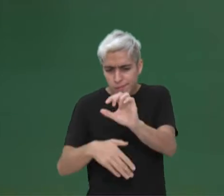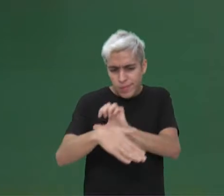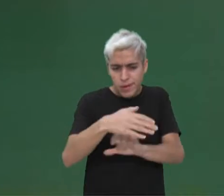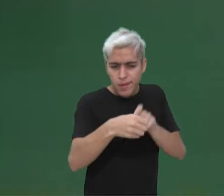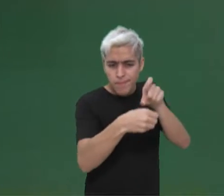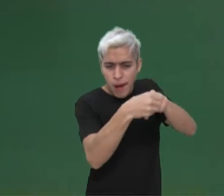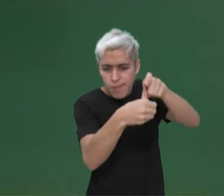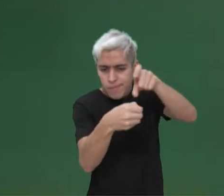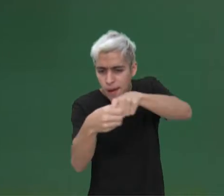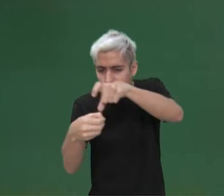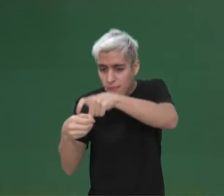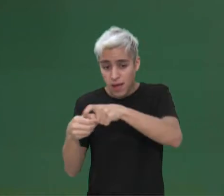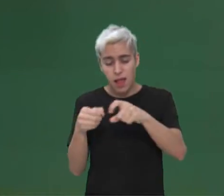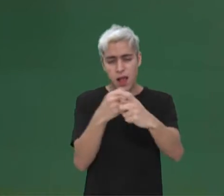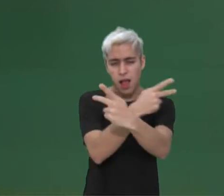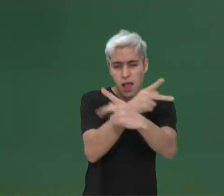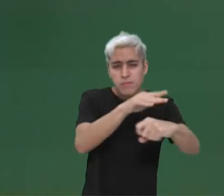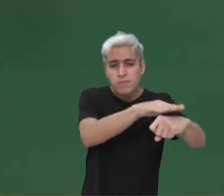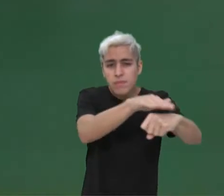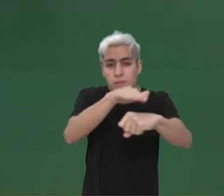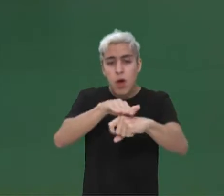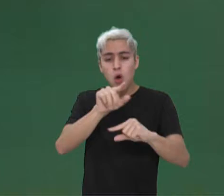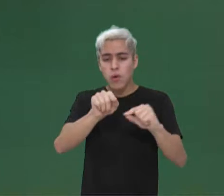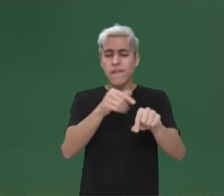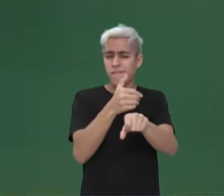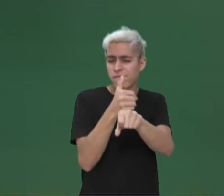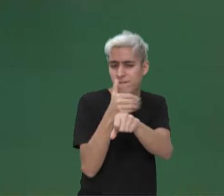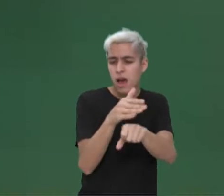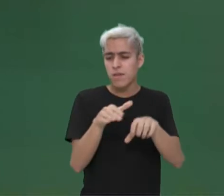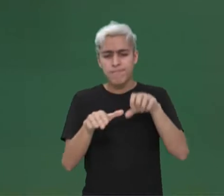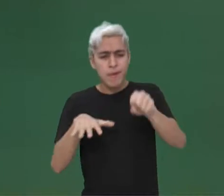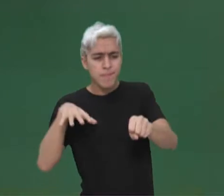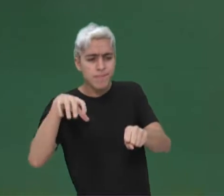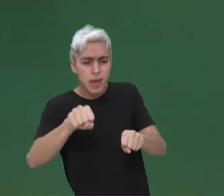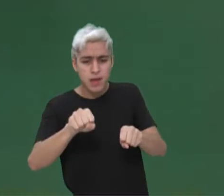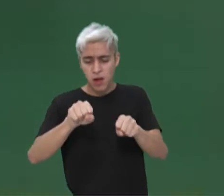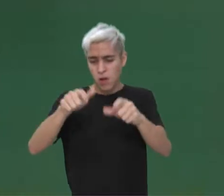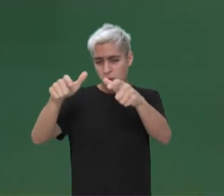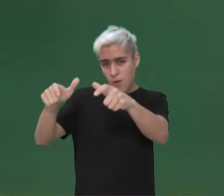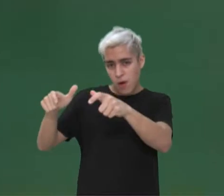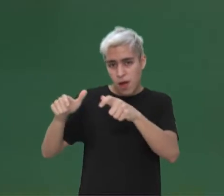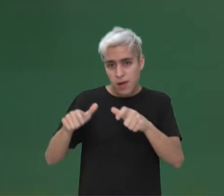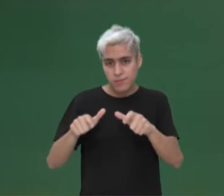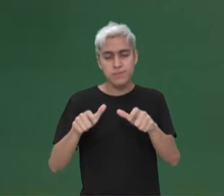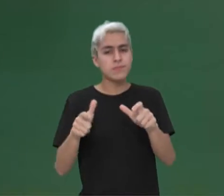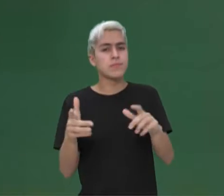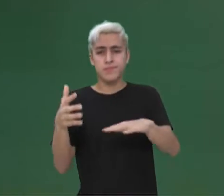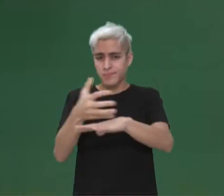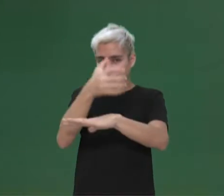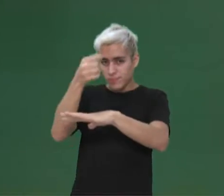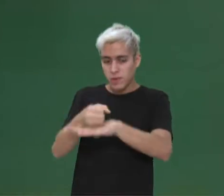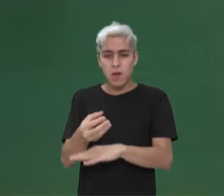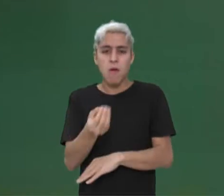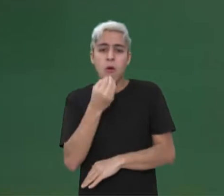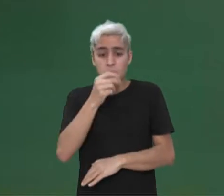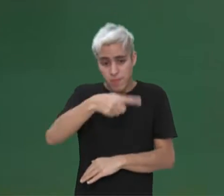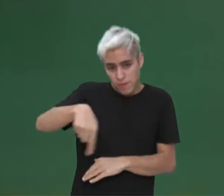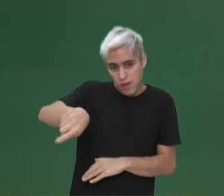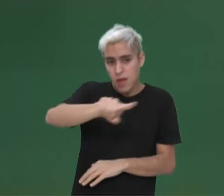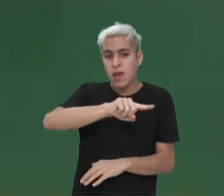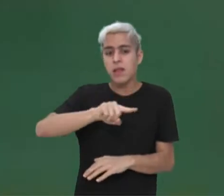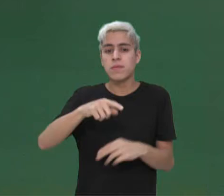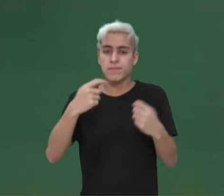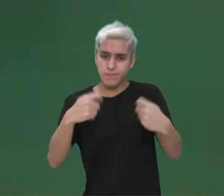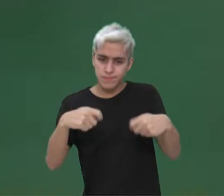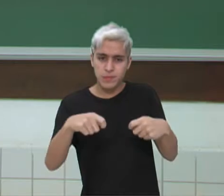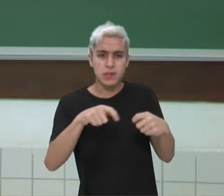particulares, para que esses particulares assumissem a iniciativa da colonização. Claro, os particulares deviam em troca direitos